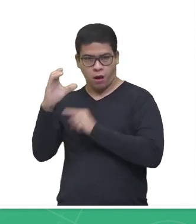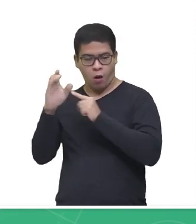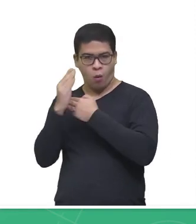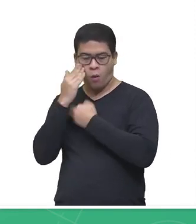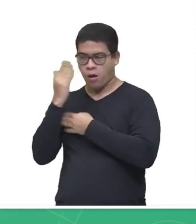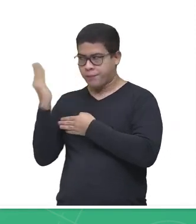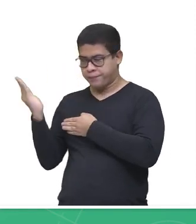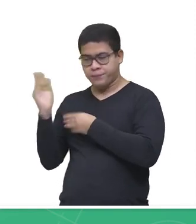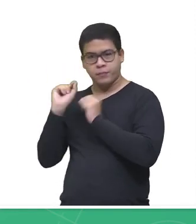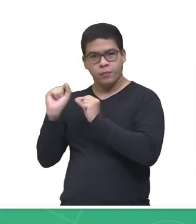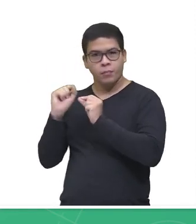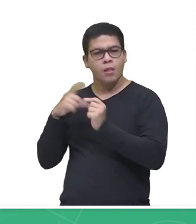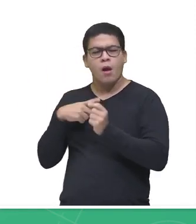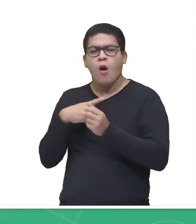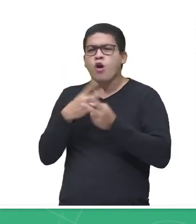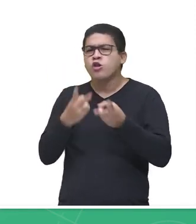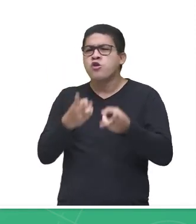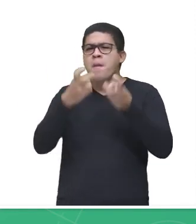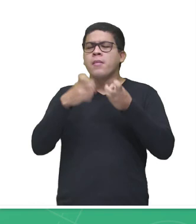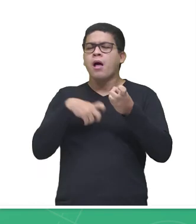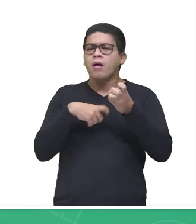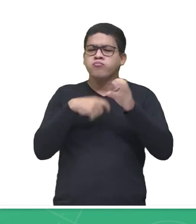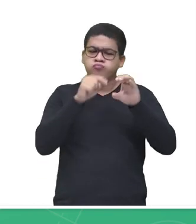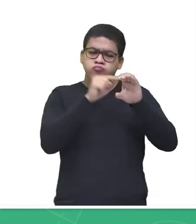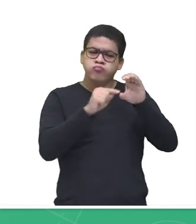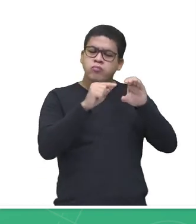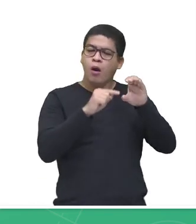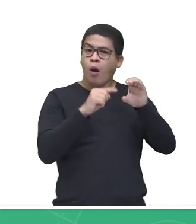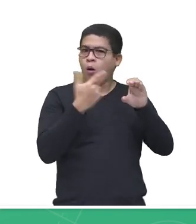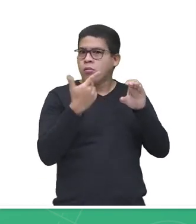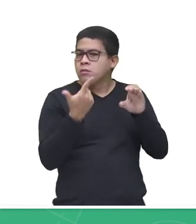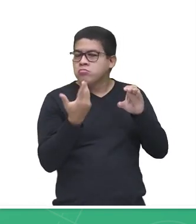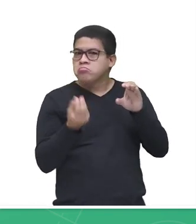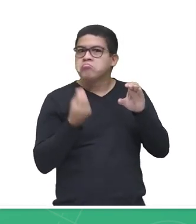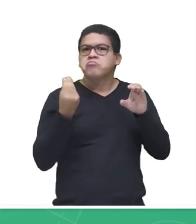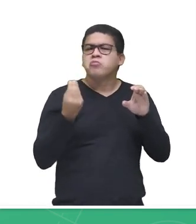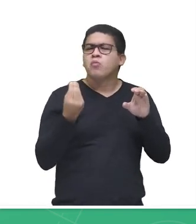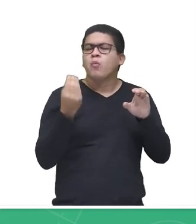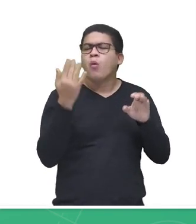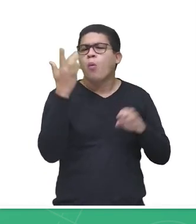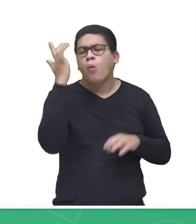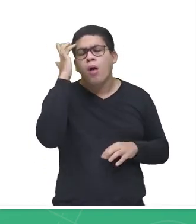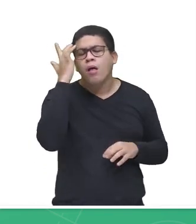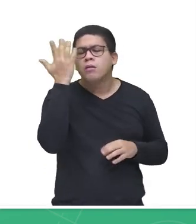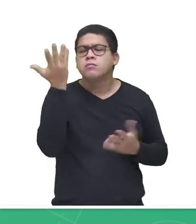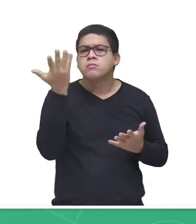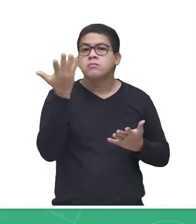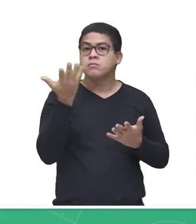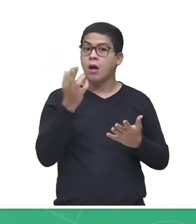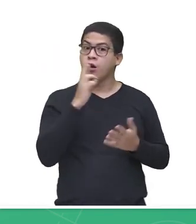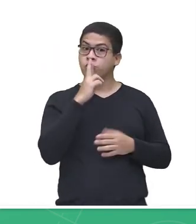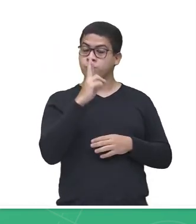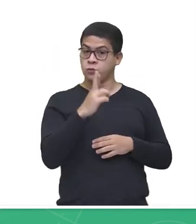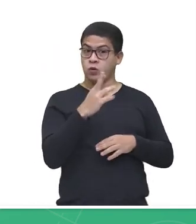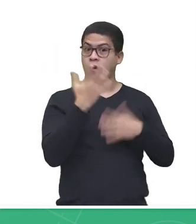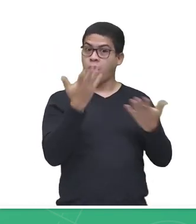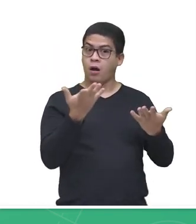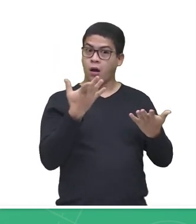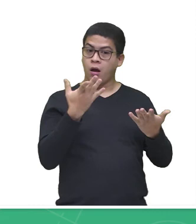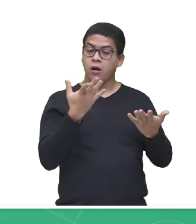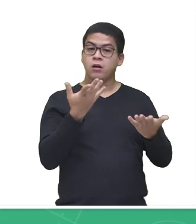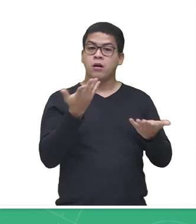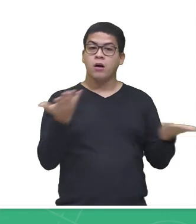gente observa ou não observa centríolos nas suas células? O que é que vocês acham? Então, a nossa resposta, vamos lá para o